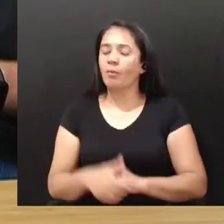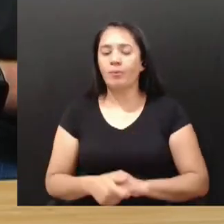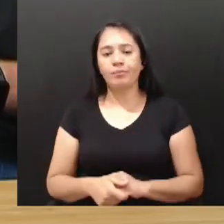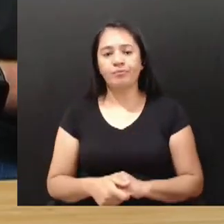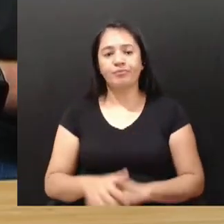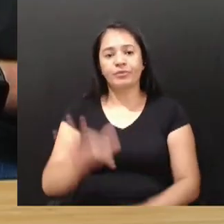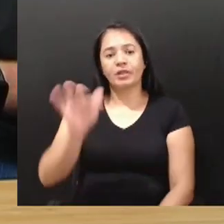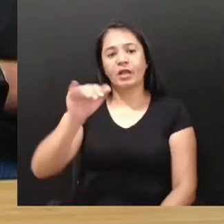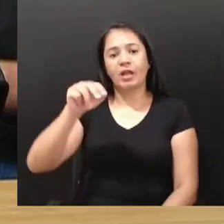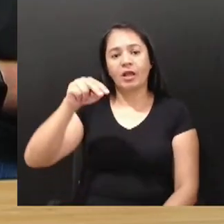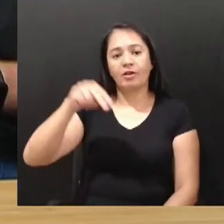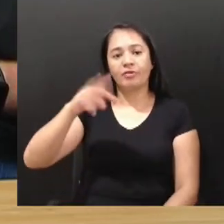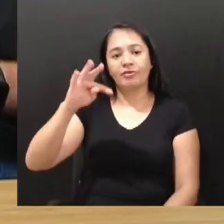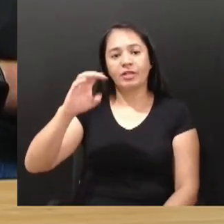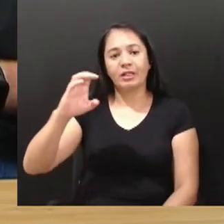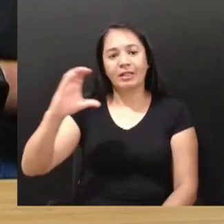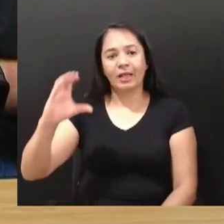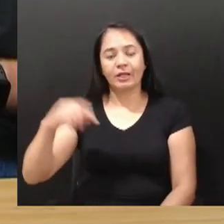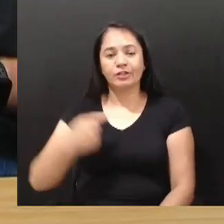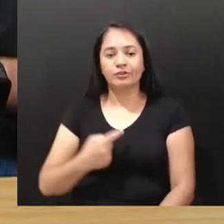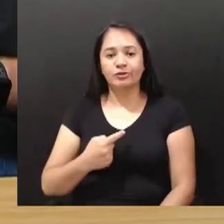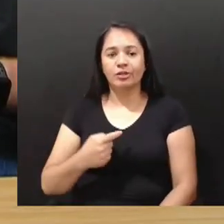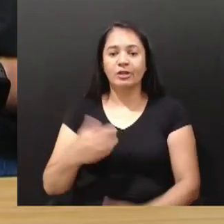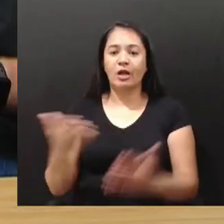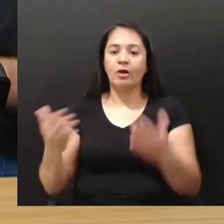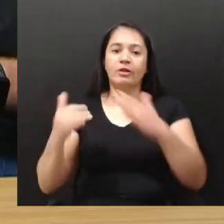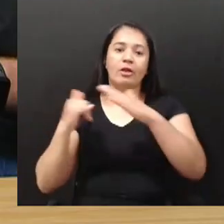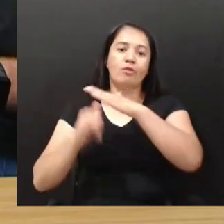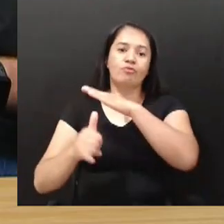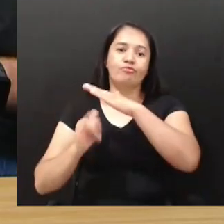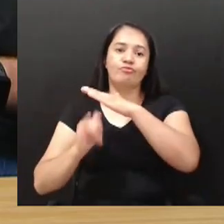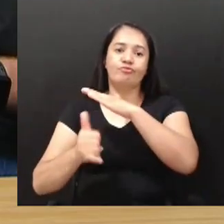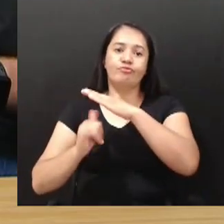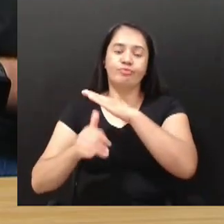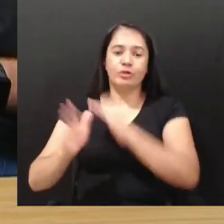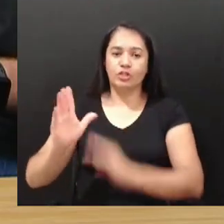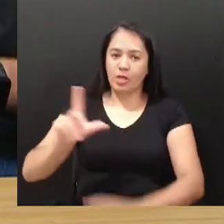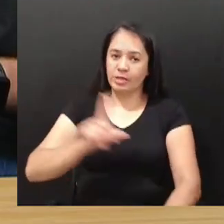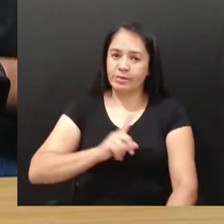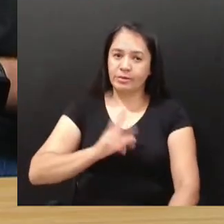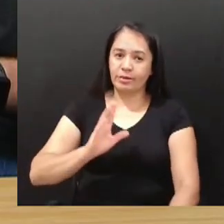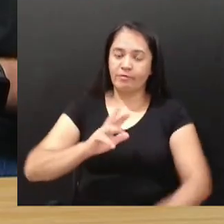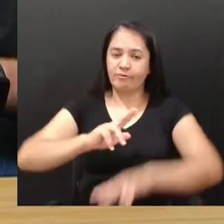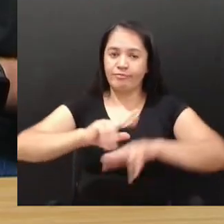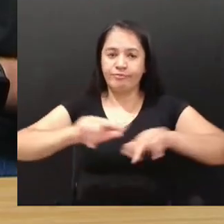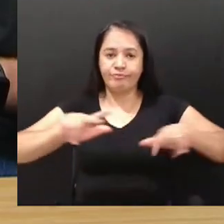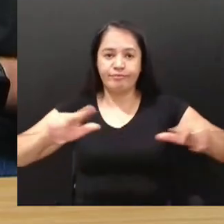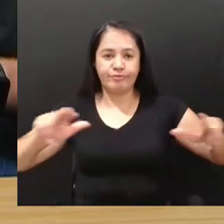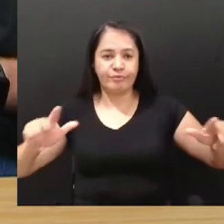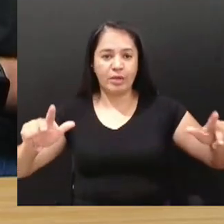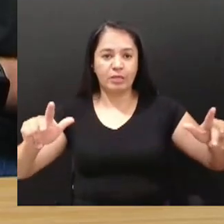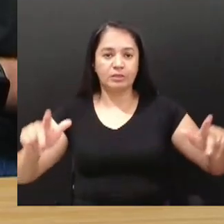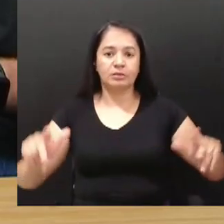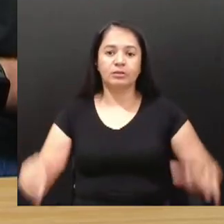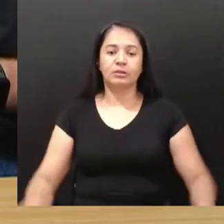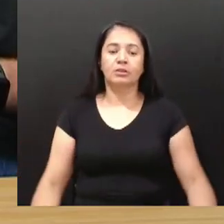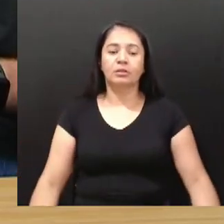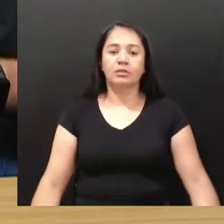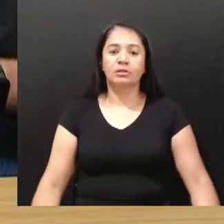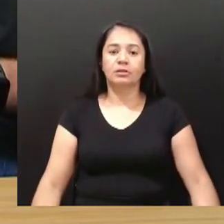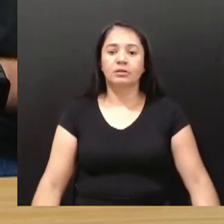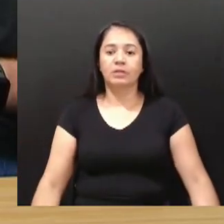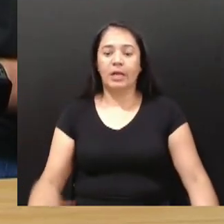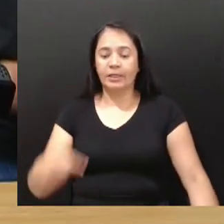numa onda aí de startups, né? Já há algum tempo. A gente tem diversas grandes, inclusive, que chamam de unicórnios aqui no Brasil. O